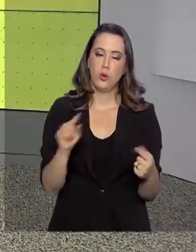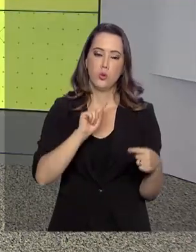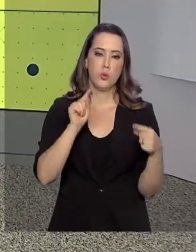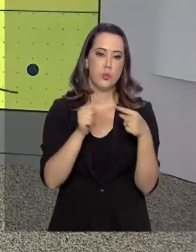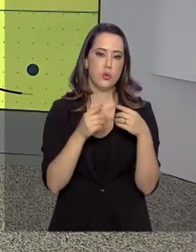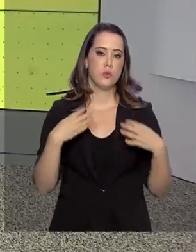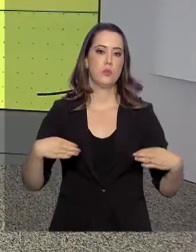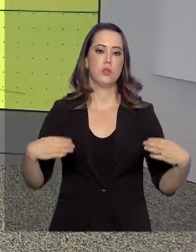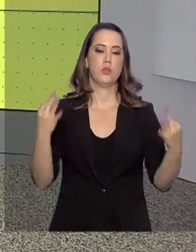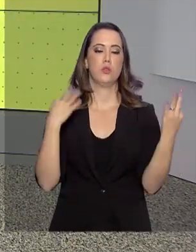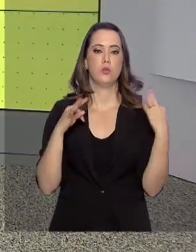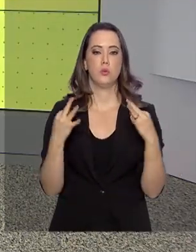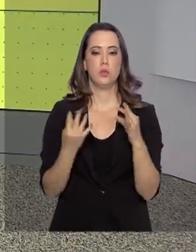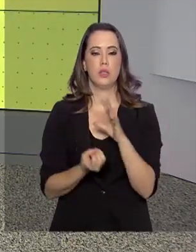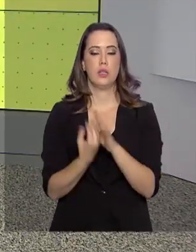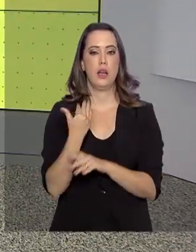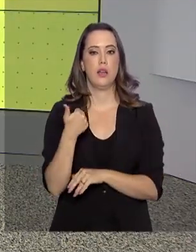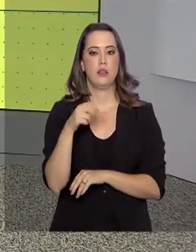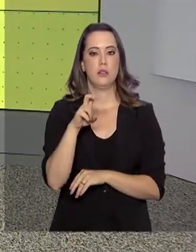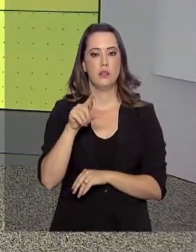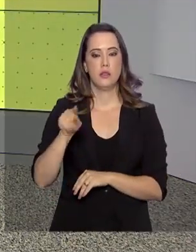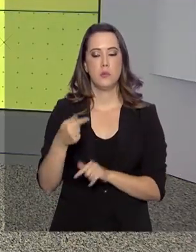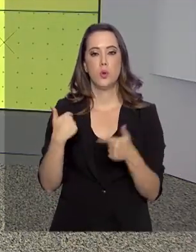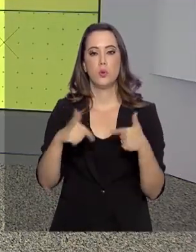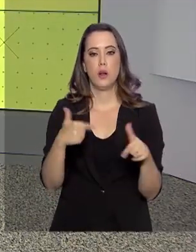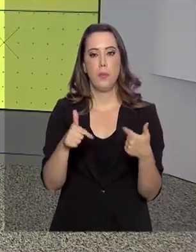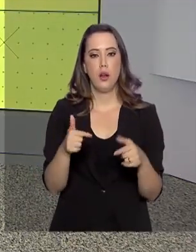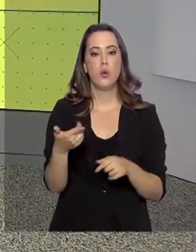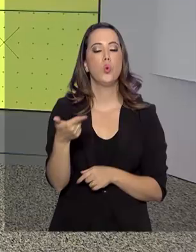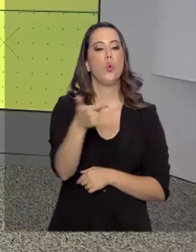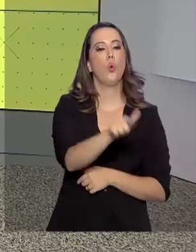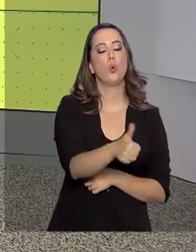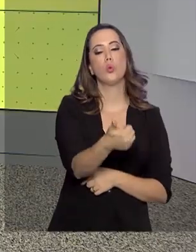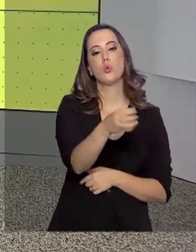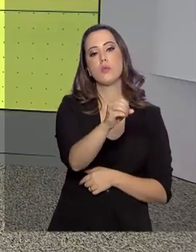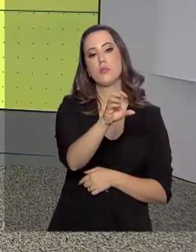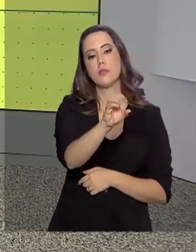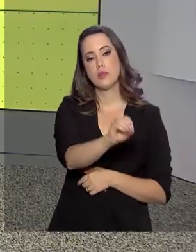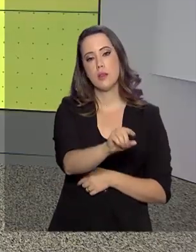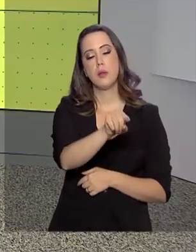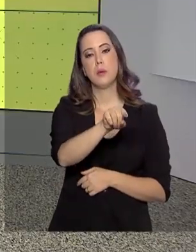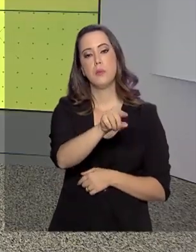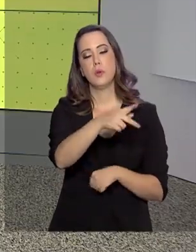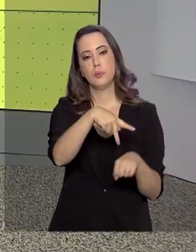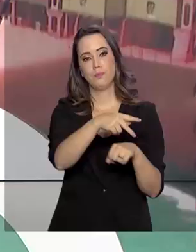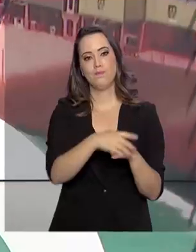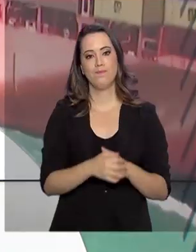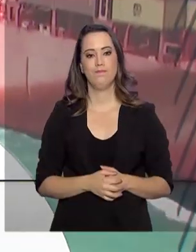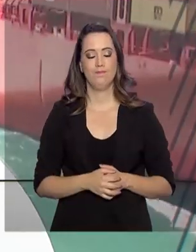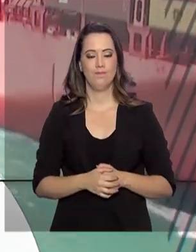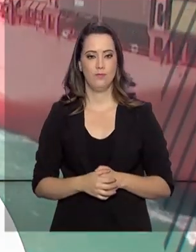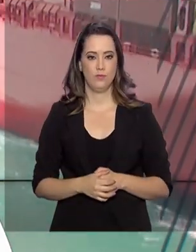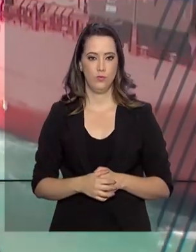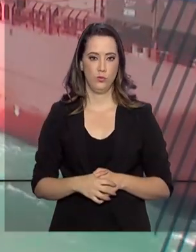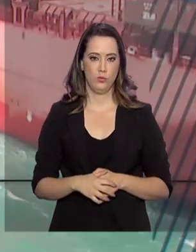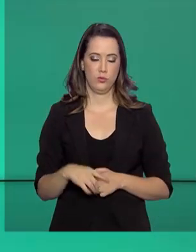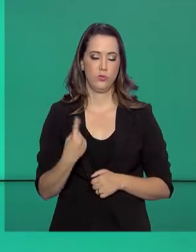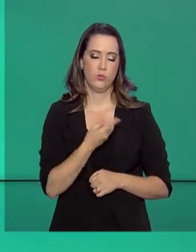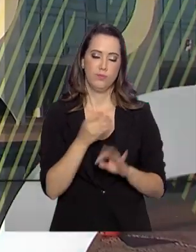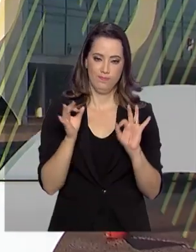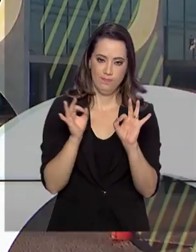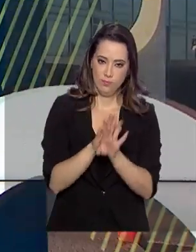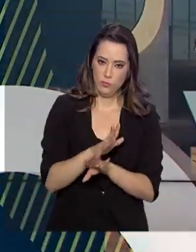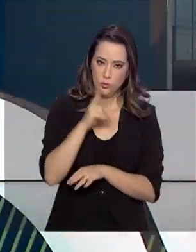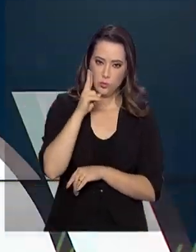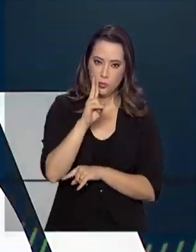pretende gerar 15 mil empregos diretos e outros 100 mil indiretos no país o governo agora fica